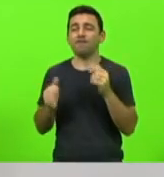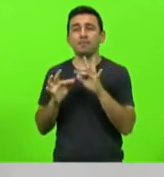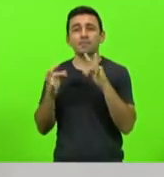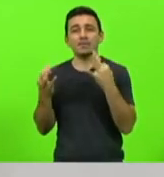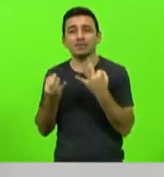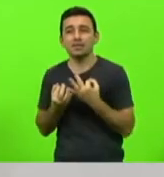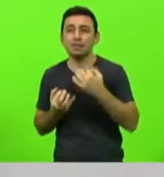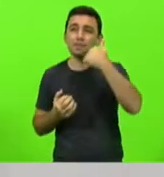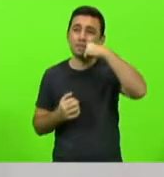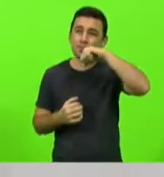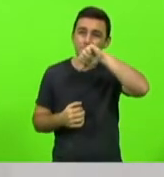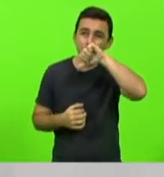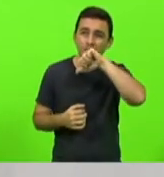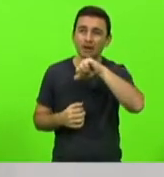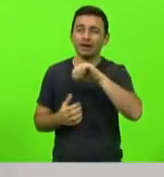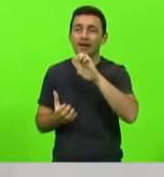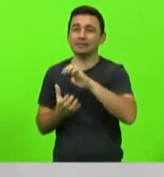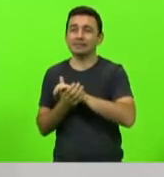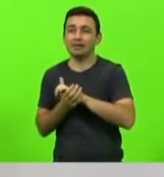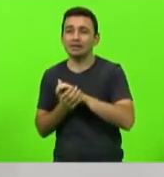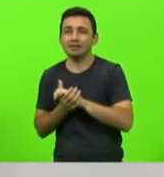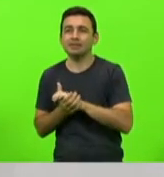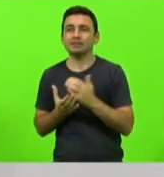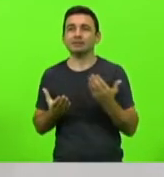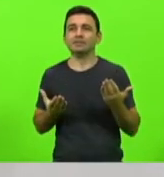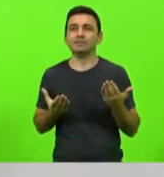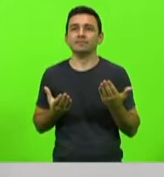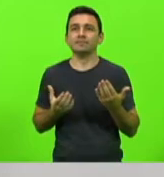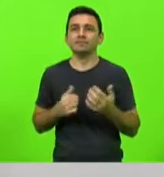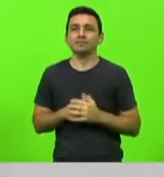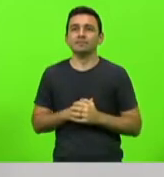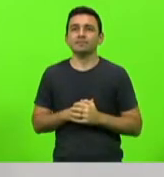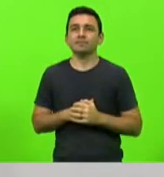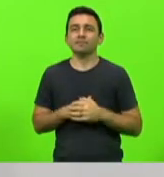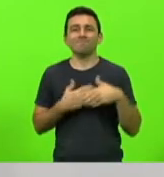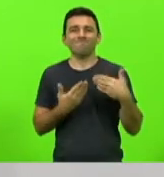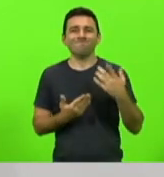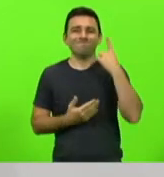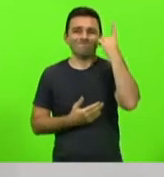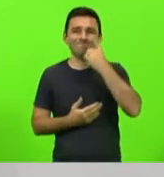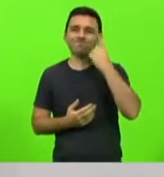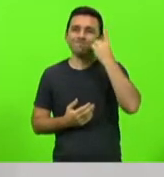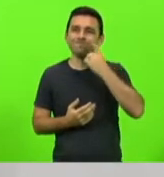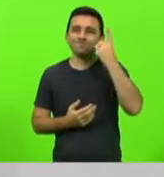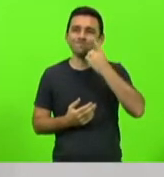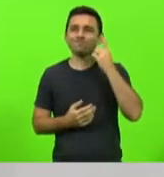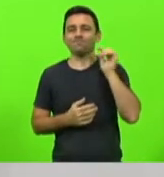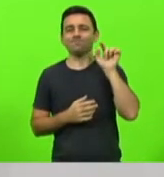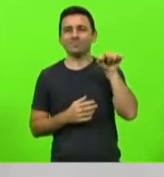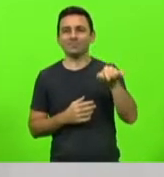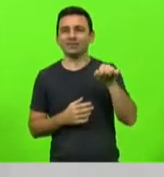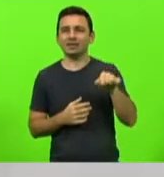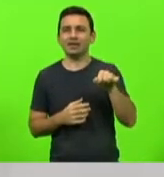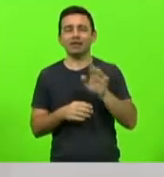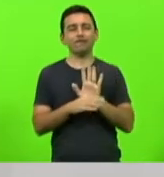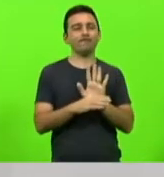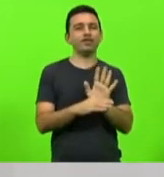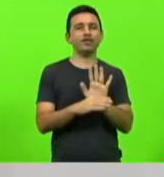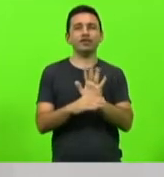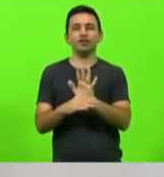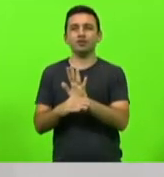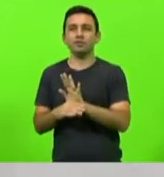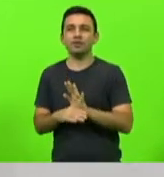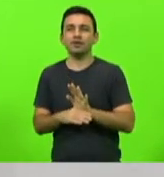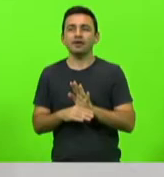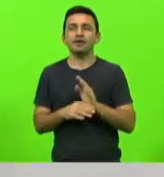mães, do marido, e um deputado vai lá para fazer filminho, para dizer